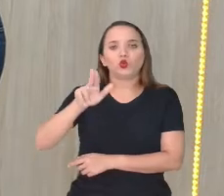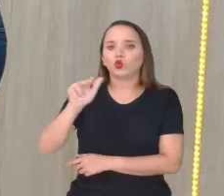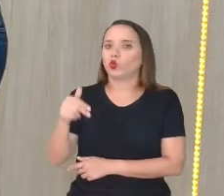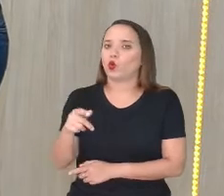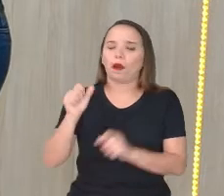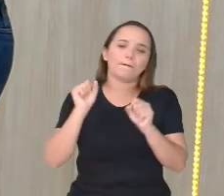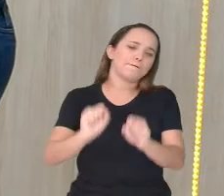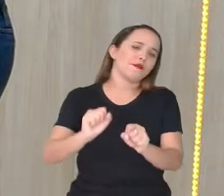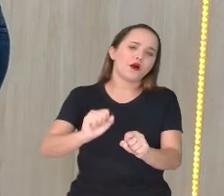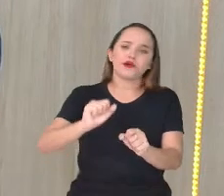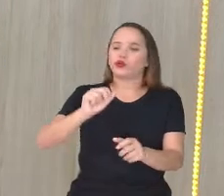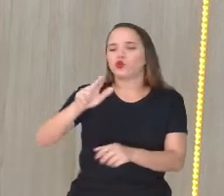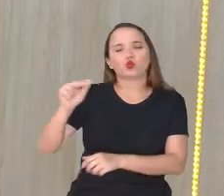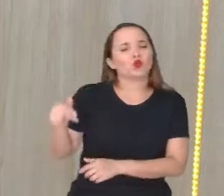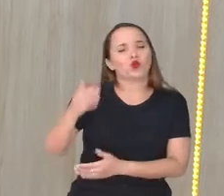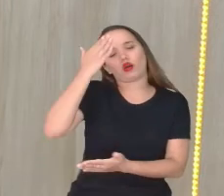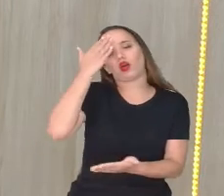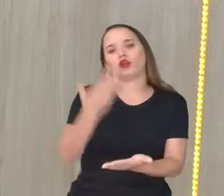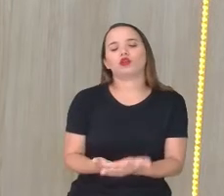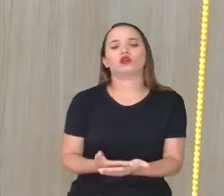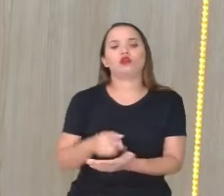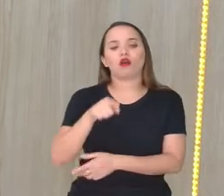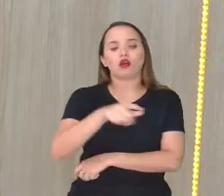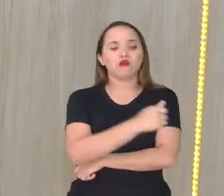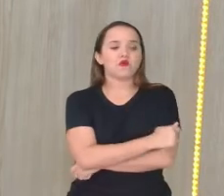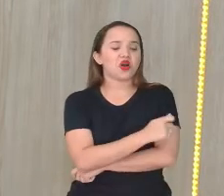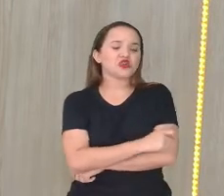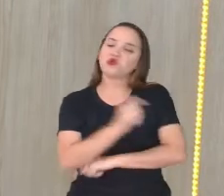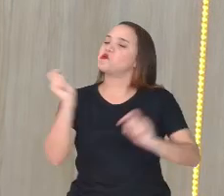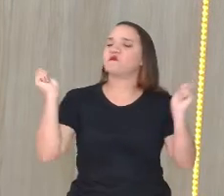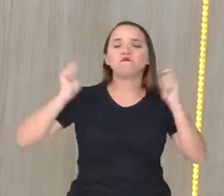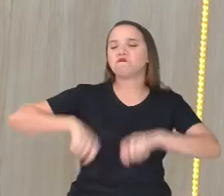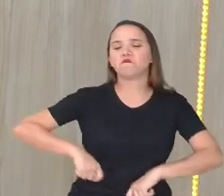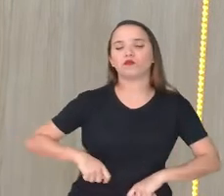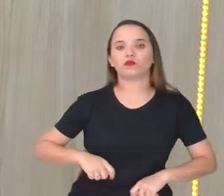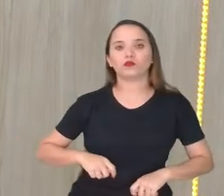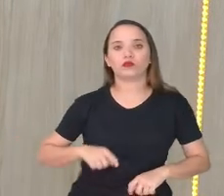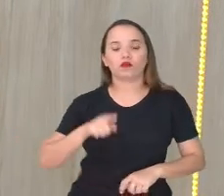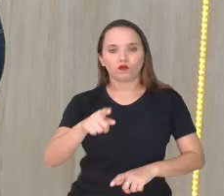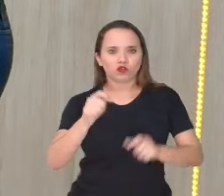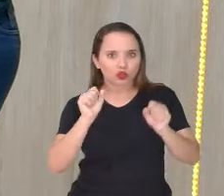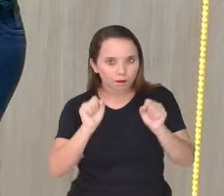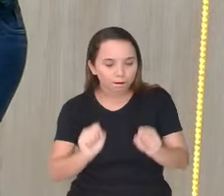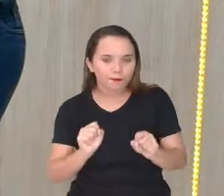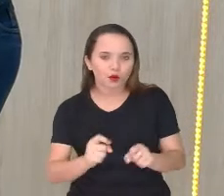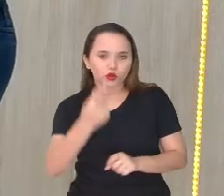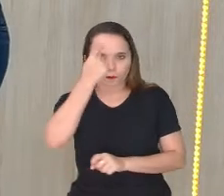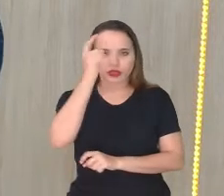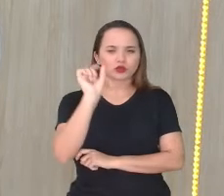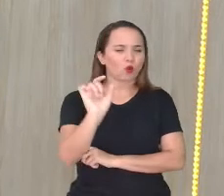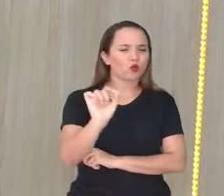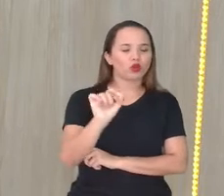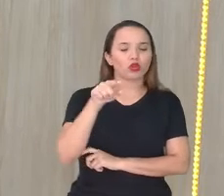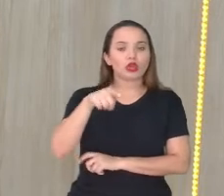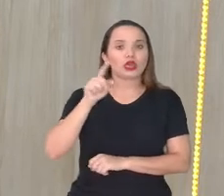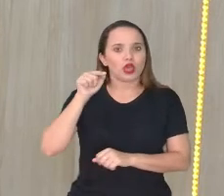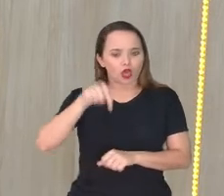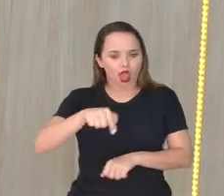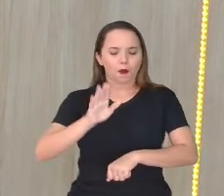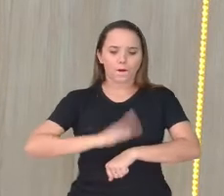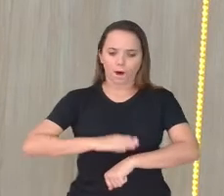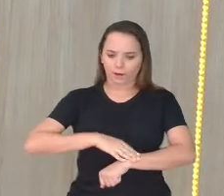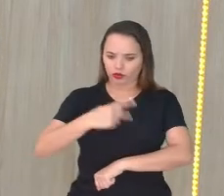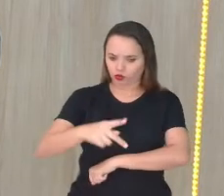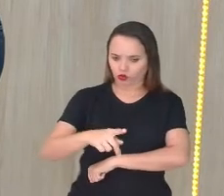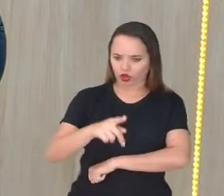capaz. Ele pode, naquele momento, ele não realizar. Mas aí, com aquele trabalho,